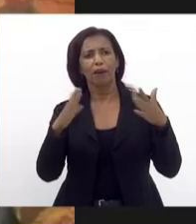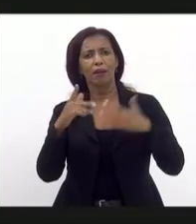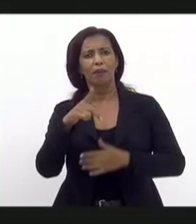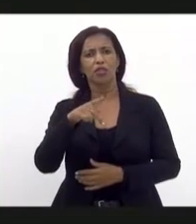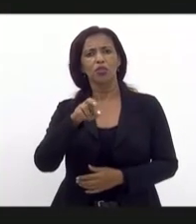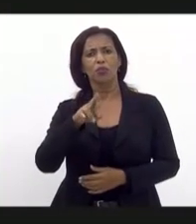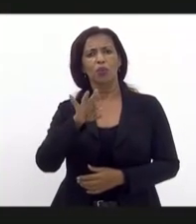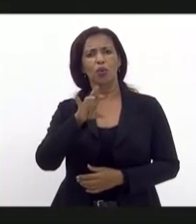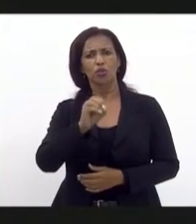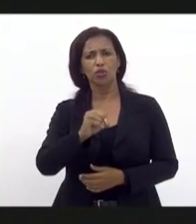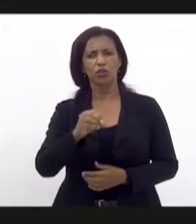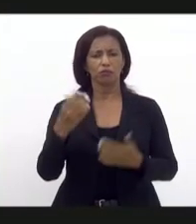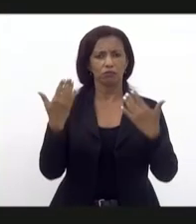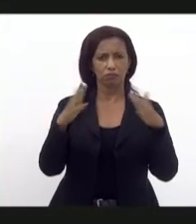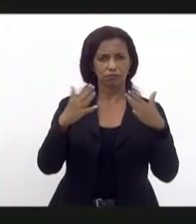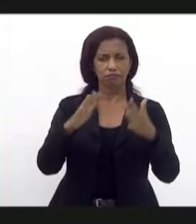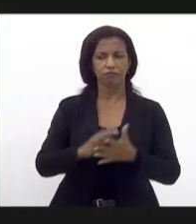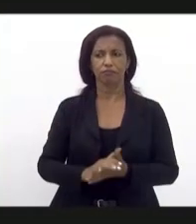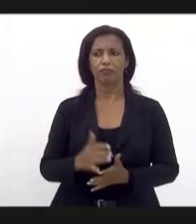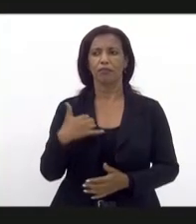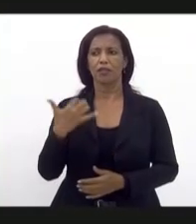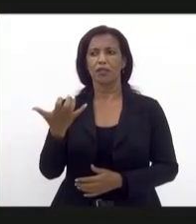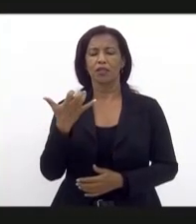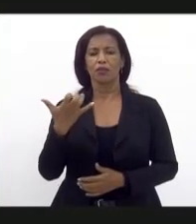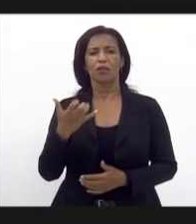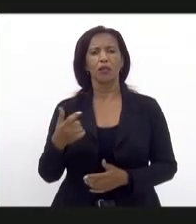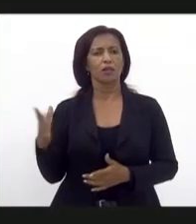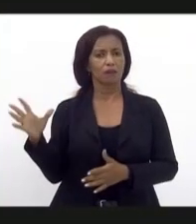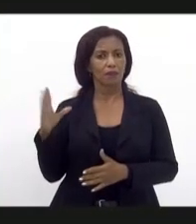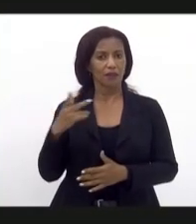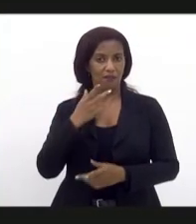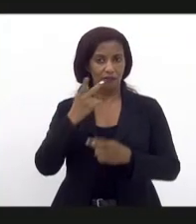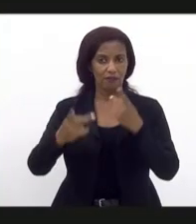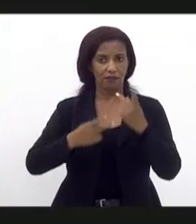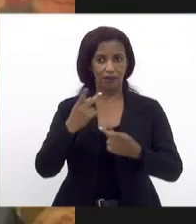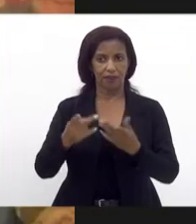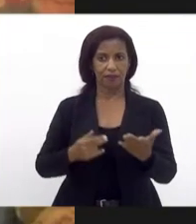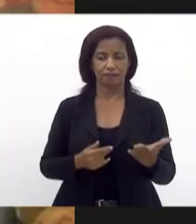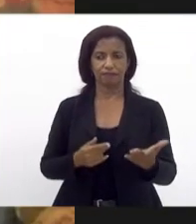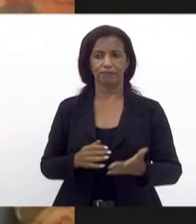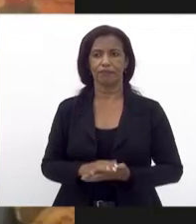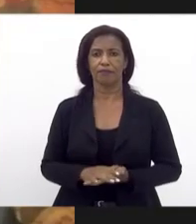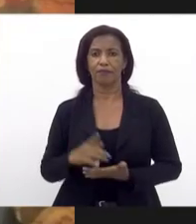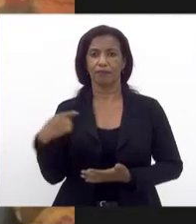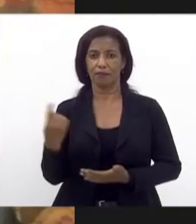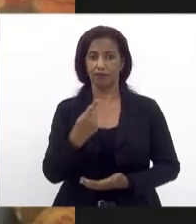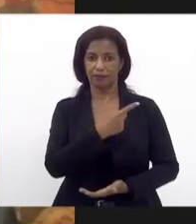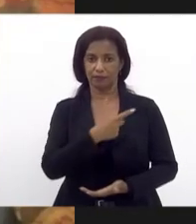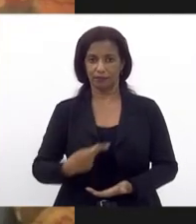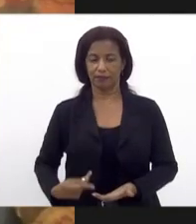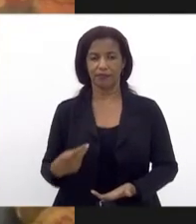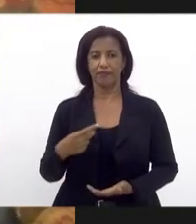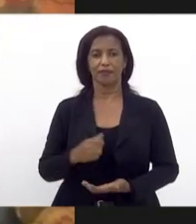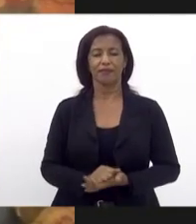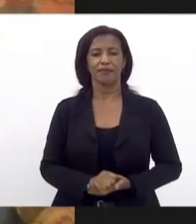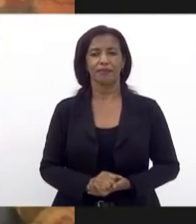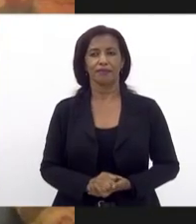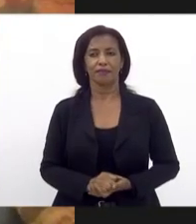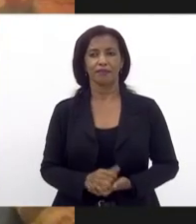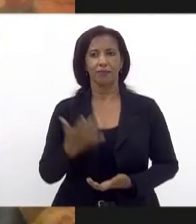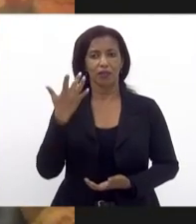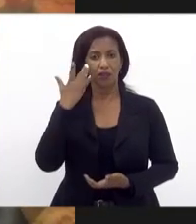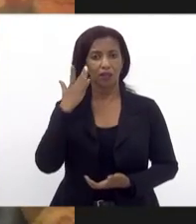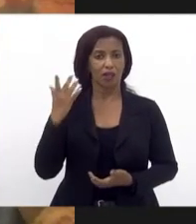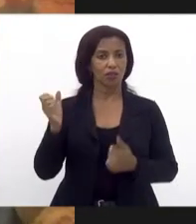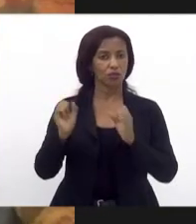sua iniciativa, tá? Mas eu queria dar uma deixa aqui para o nosso presidente aqui, Siciliano. Eu acho que a